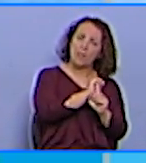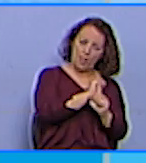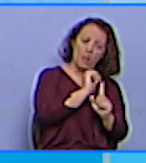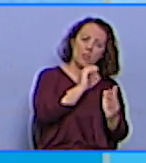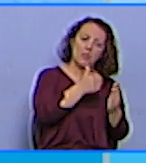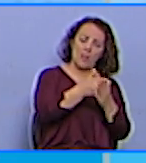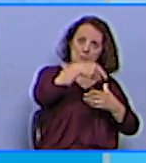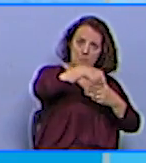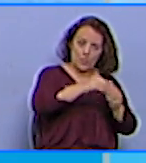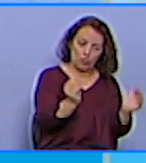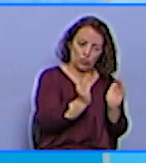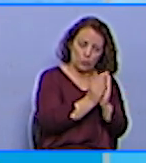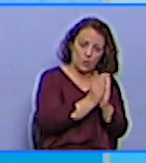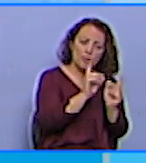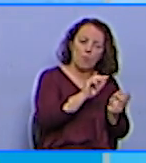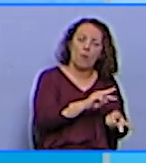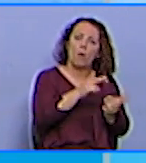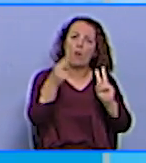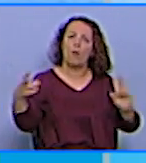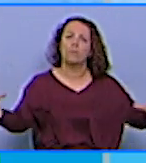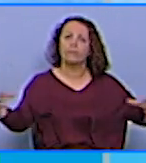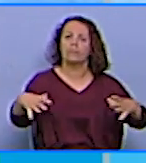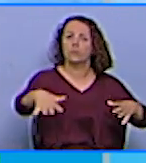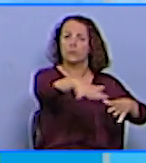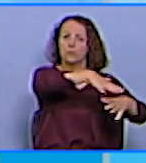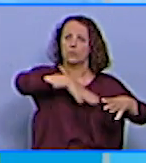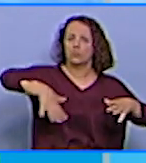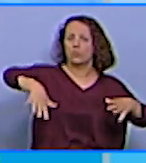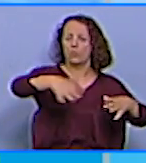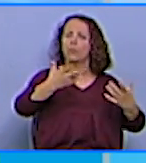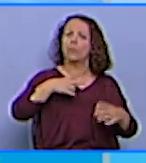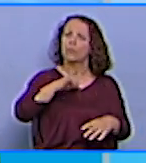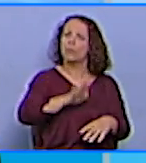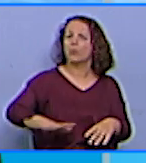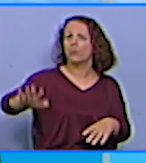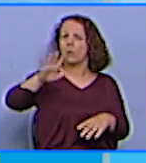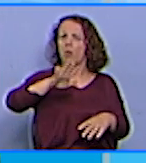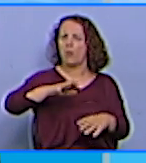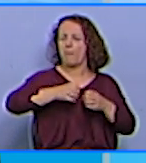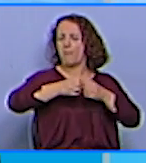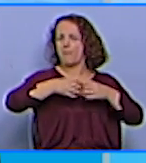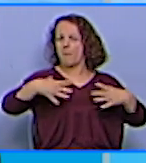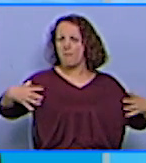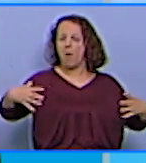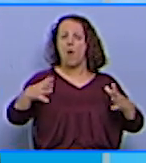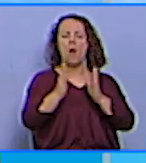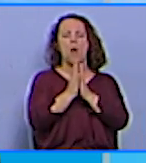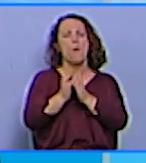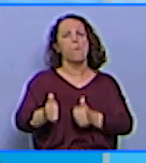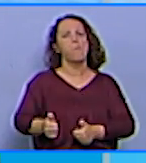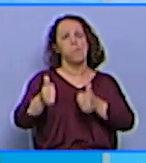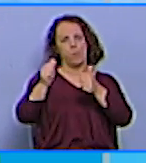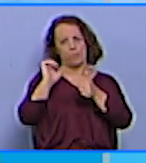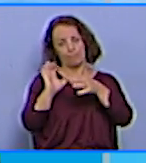diocesana, e há várias e cada vez mais dioceses no nosso país. Tem sido também um bocadinho o trabalho do